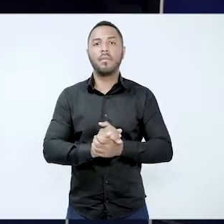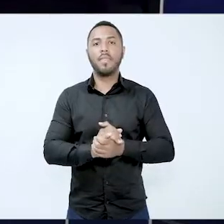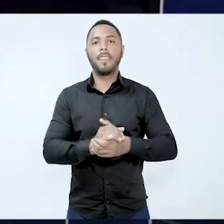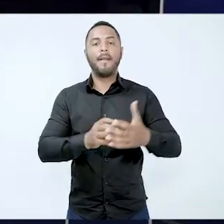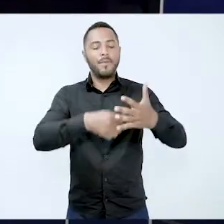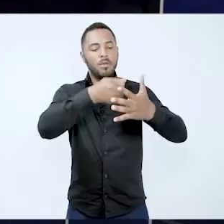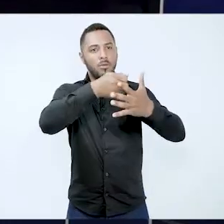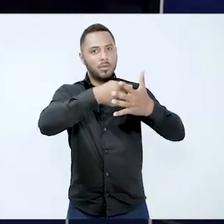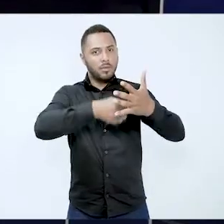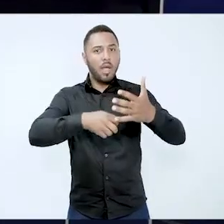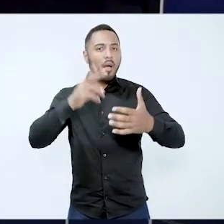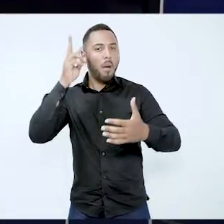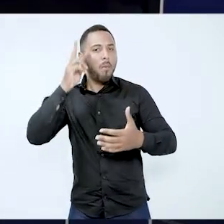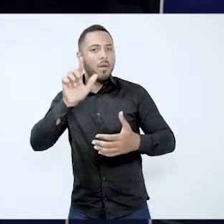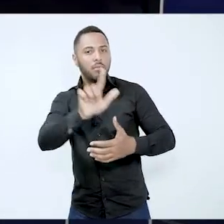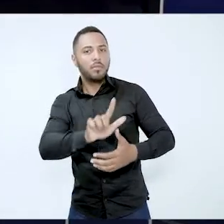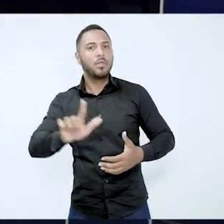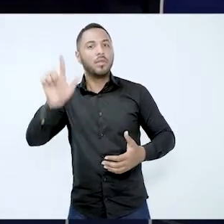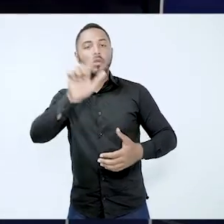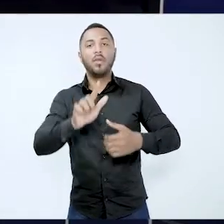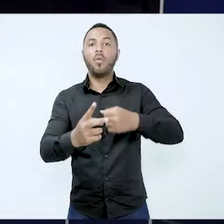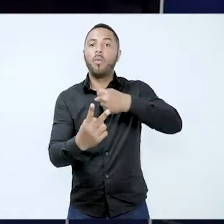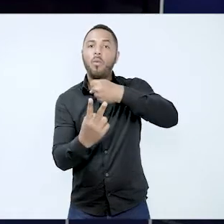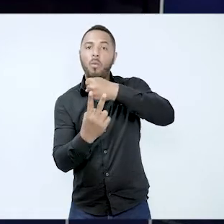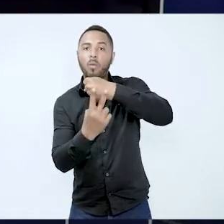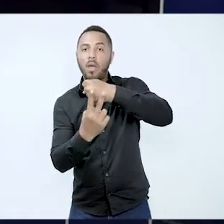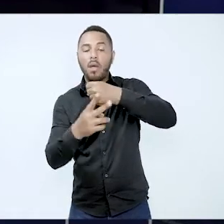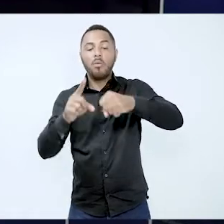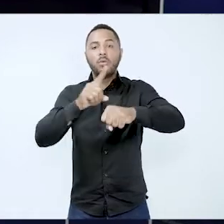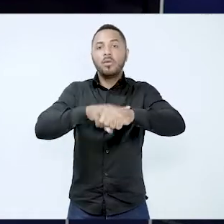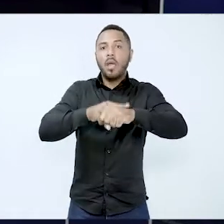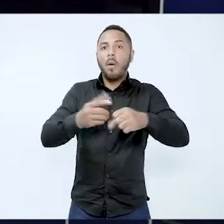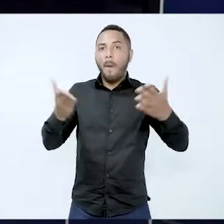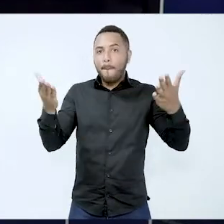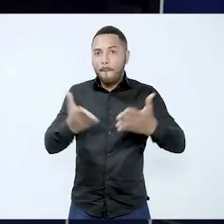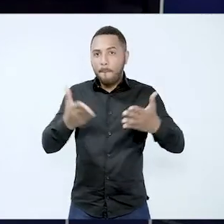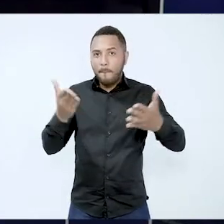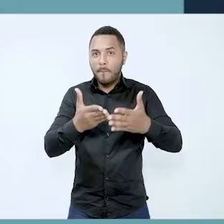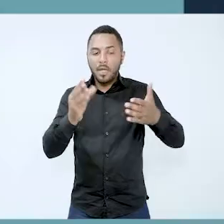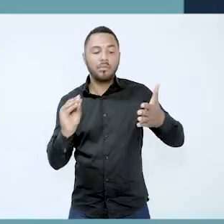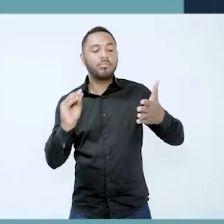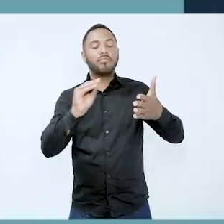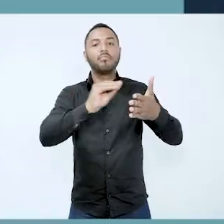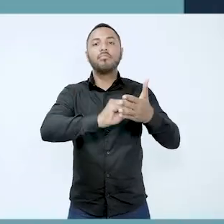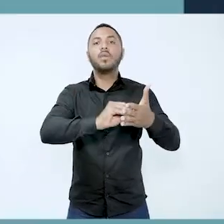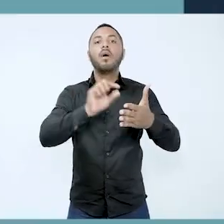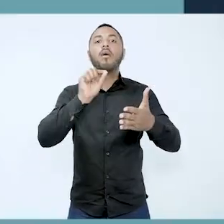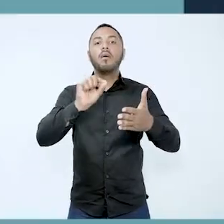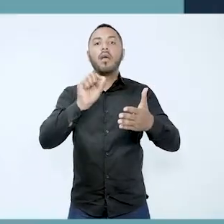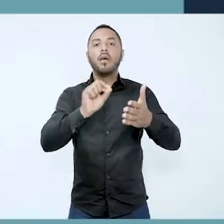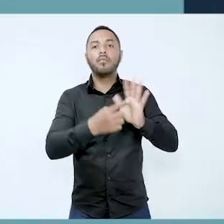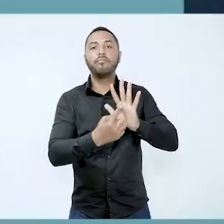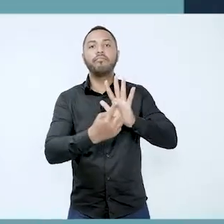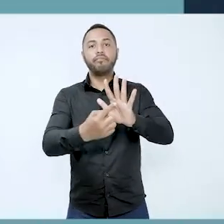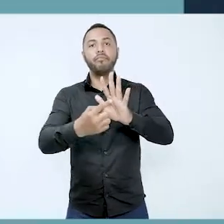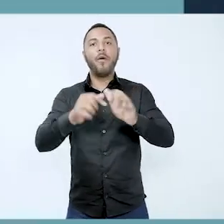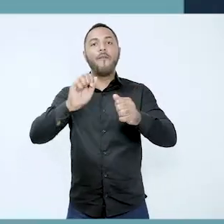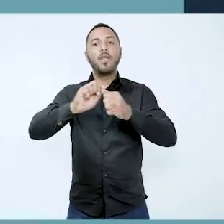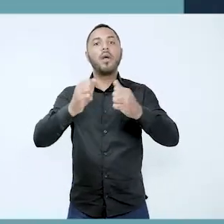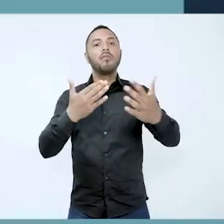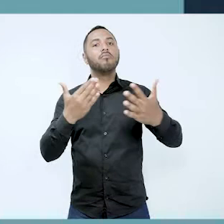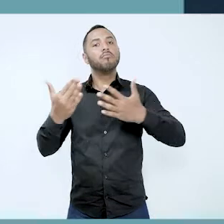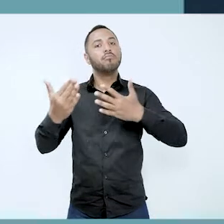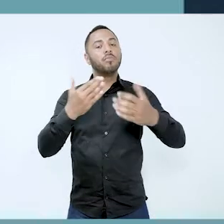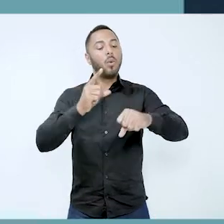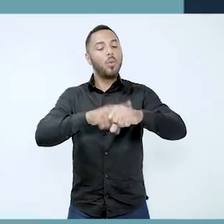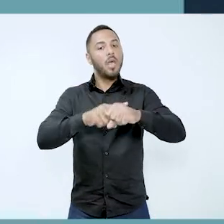No texto Memórias Literárias, os verbos no tempo presente vão aparecer quando eu vou fazer a comparação entre